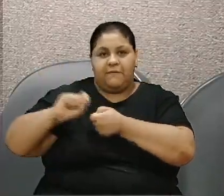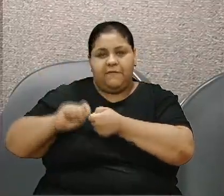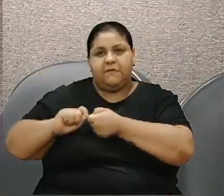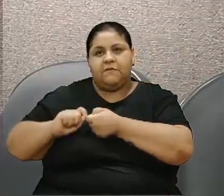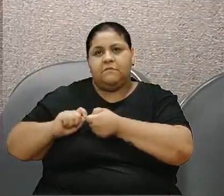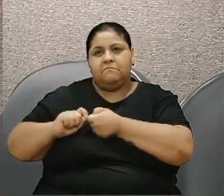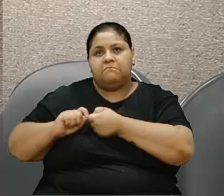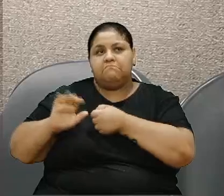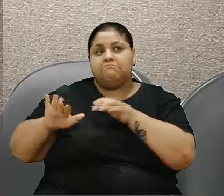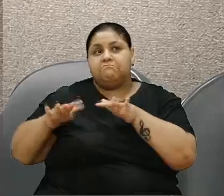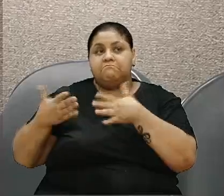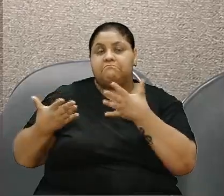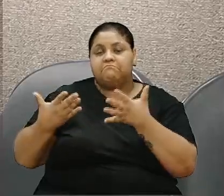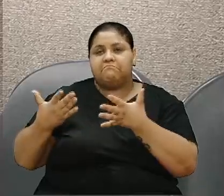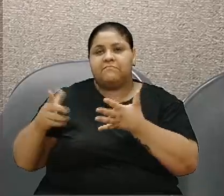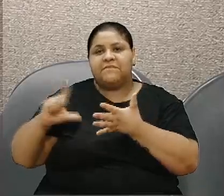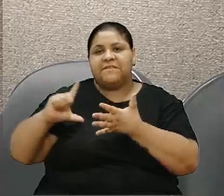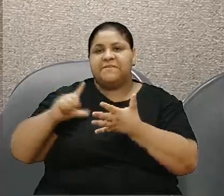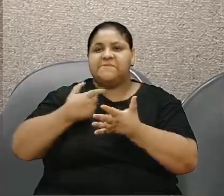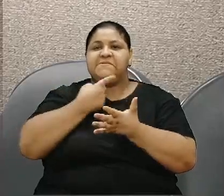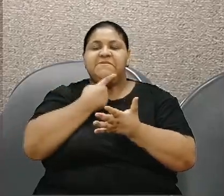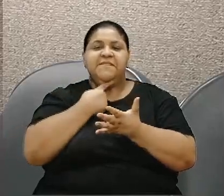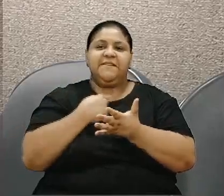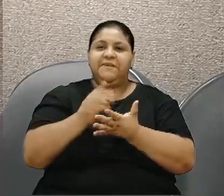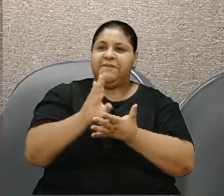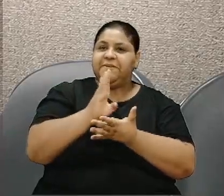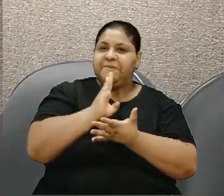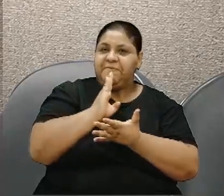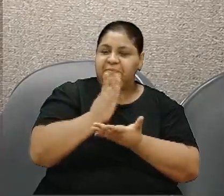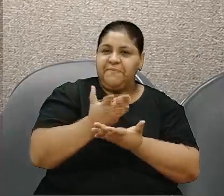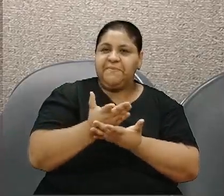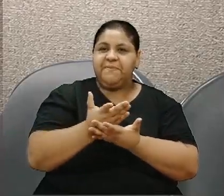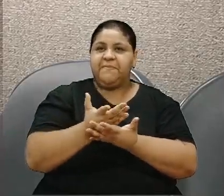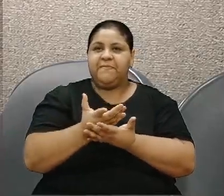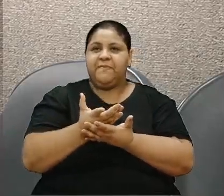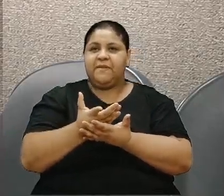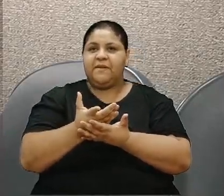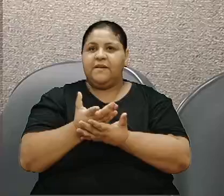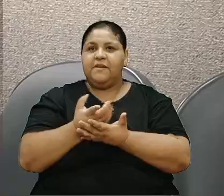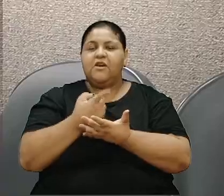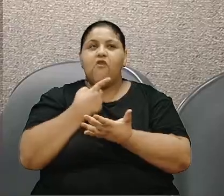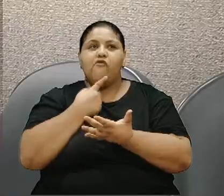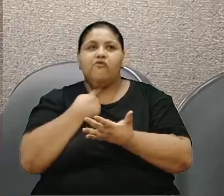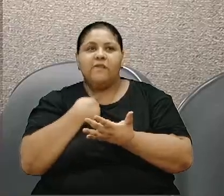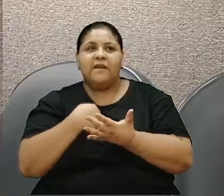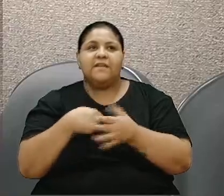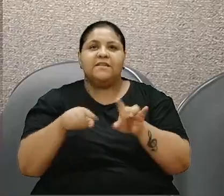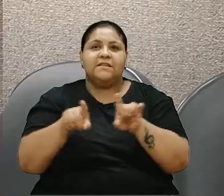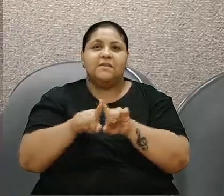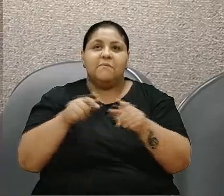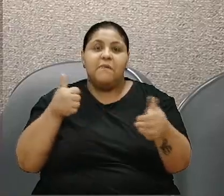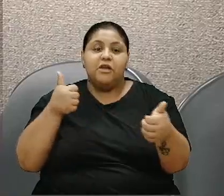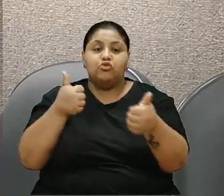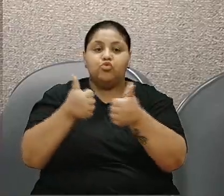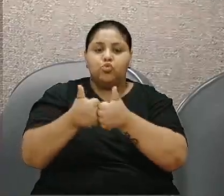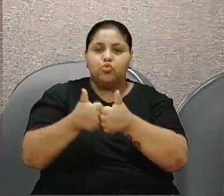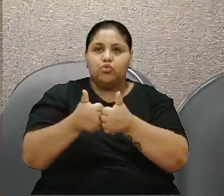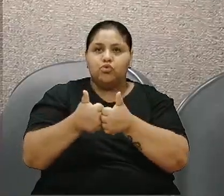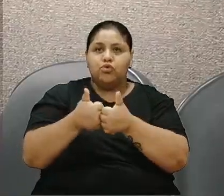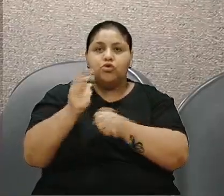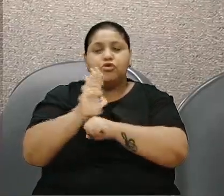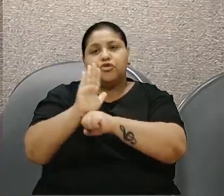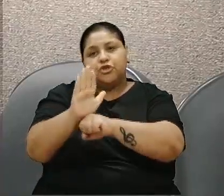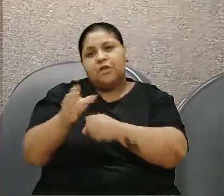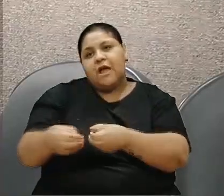e quem sabe, né, quem sempre teve vontade de conhecer, quem sempre teve a vontade de estar mais próximo, de ajudar, de